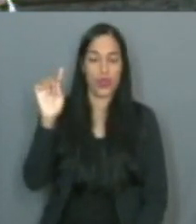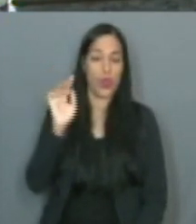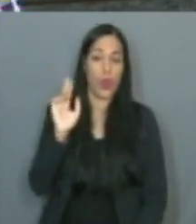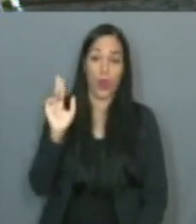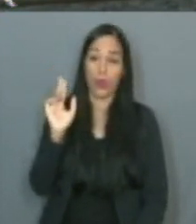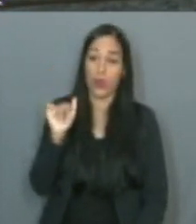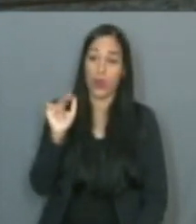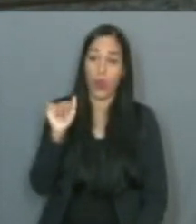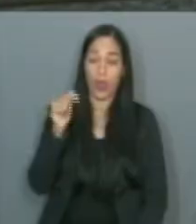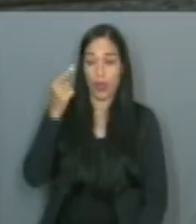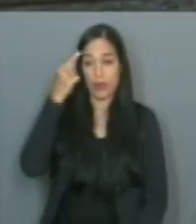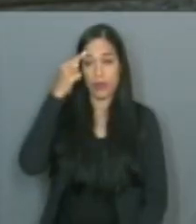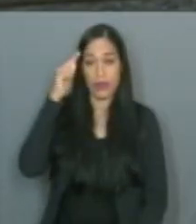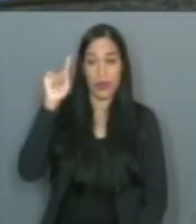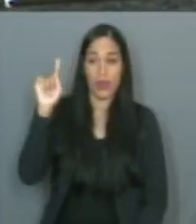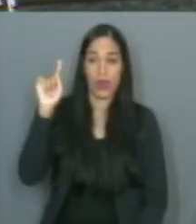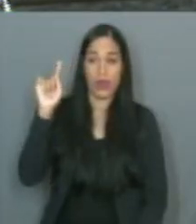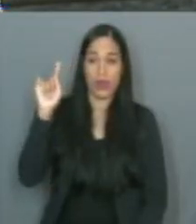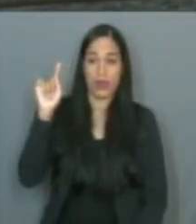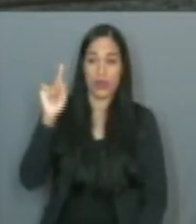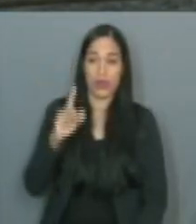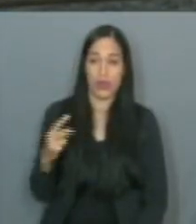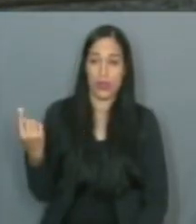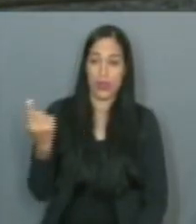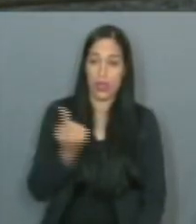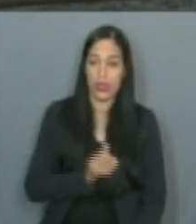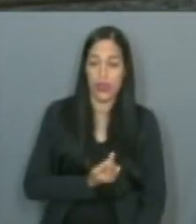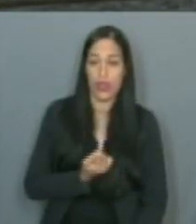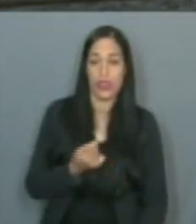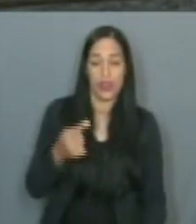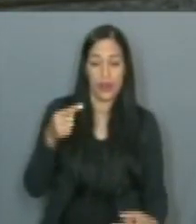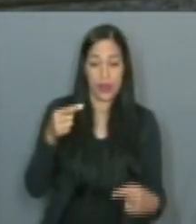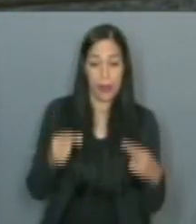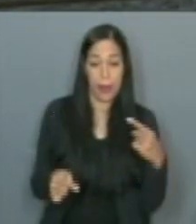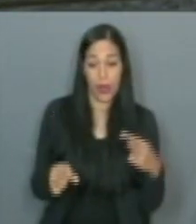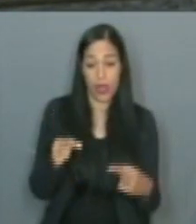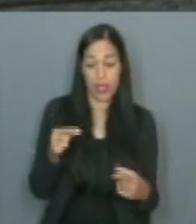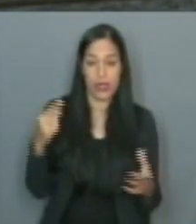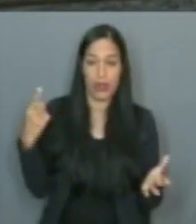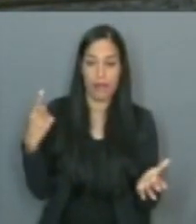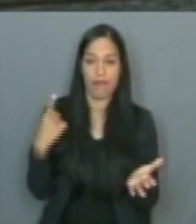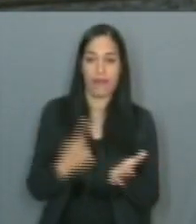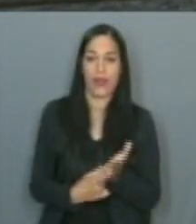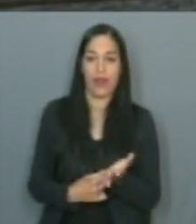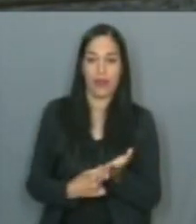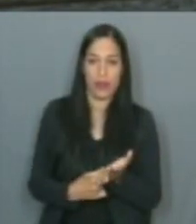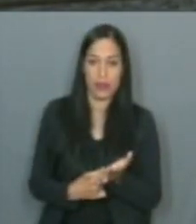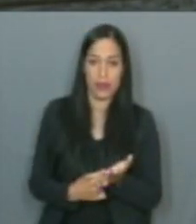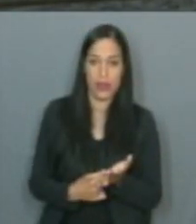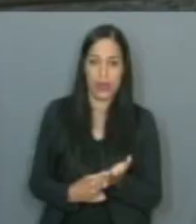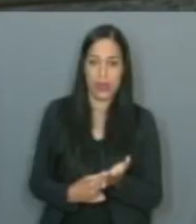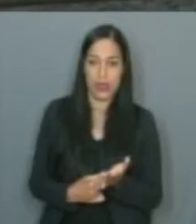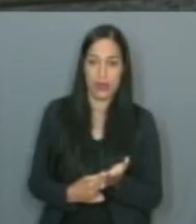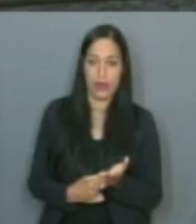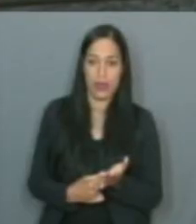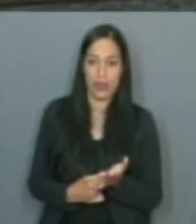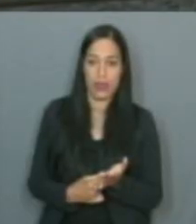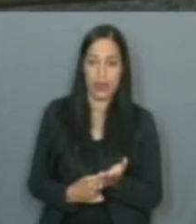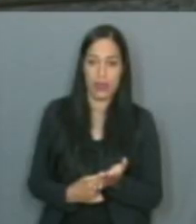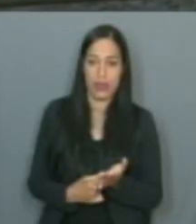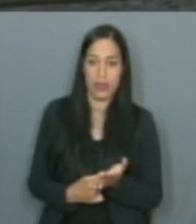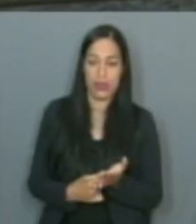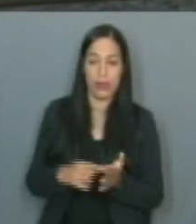será ideológico a gente fazer política afirmativa para aqueles